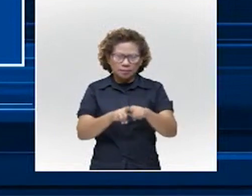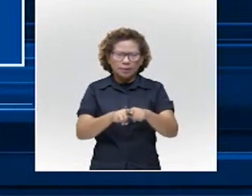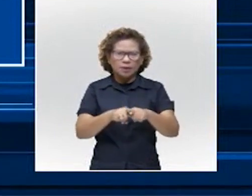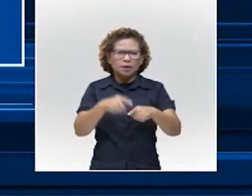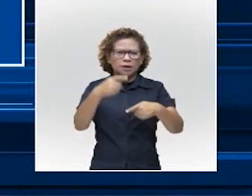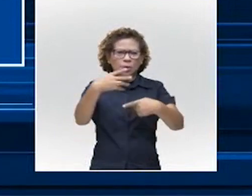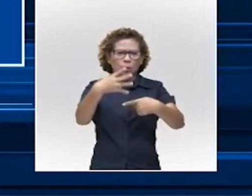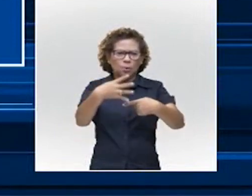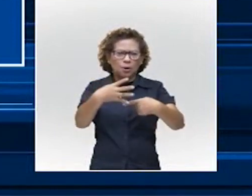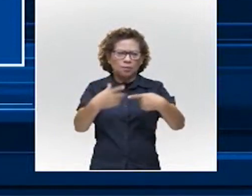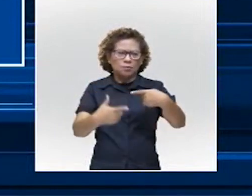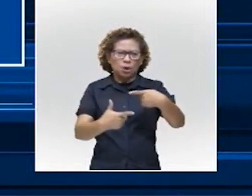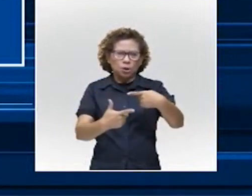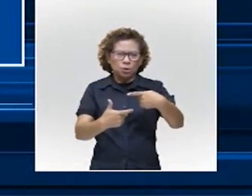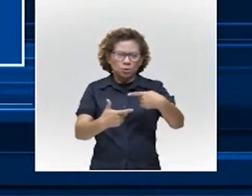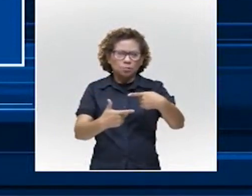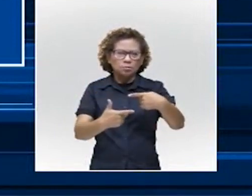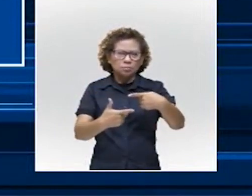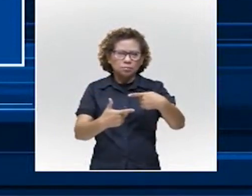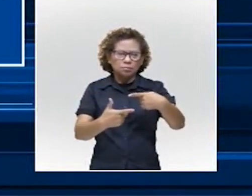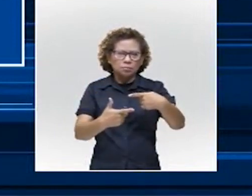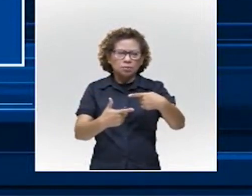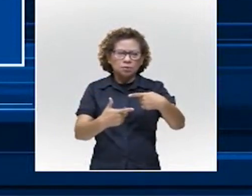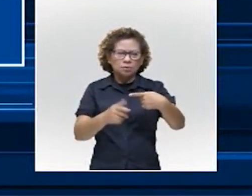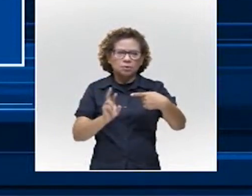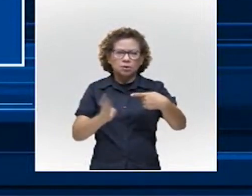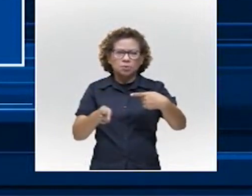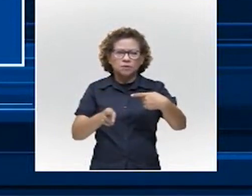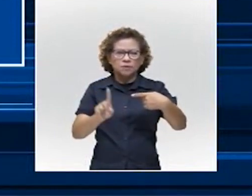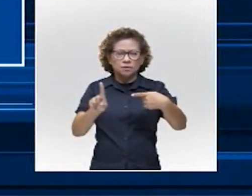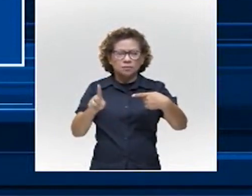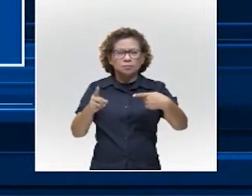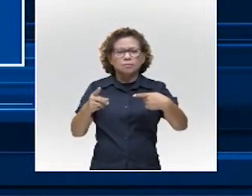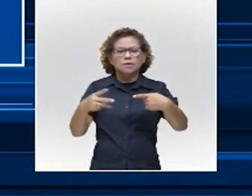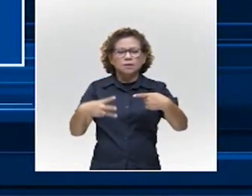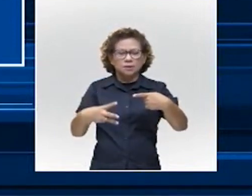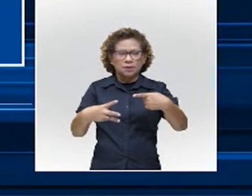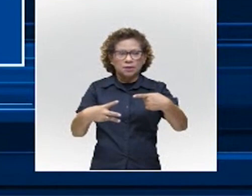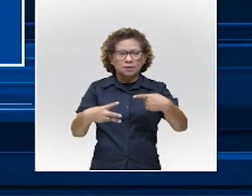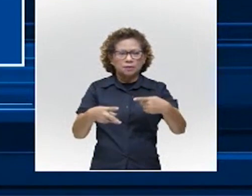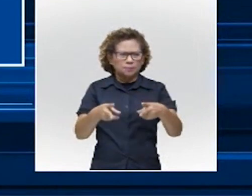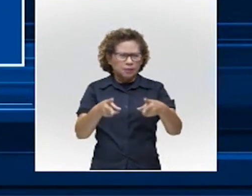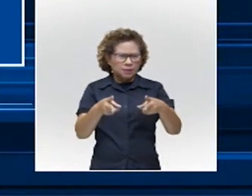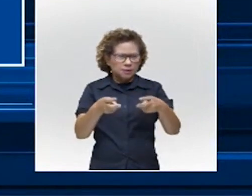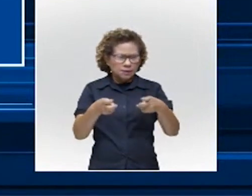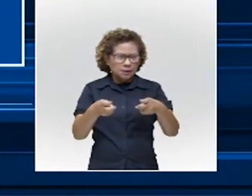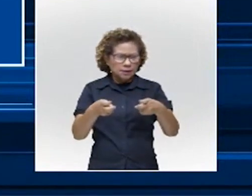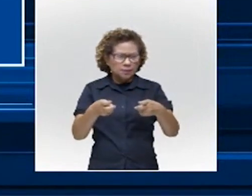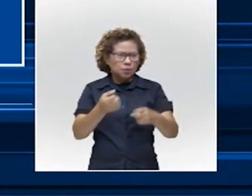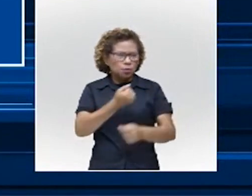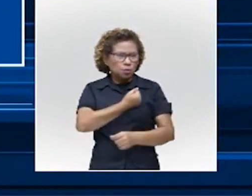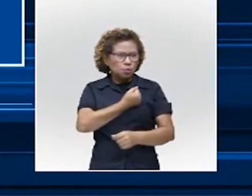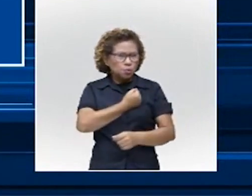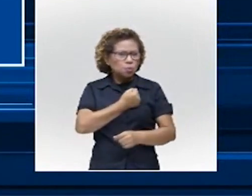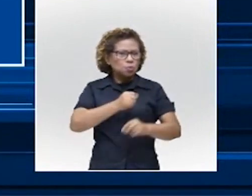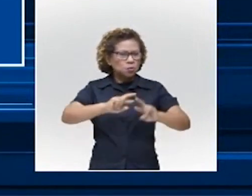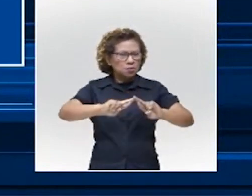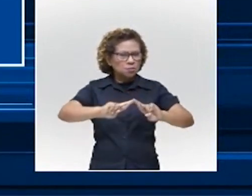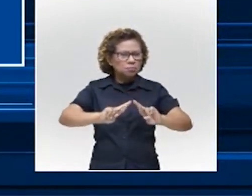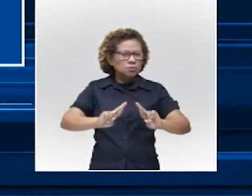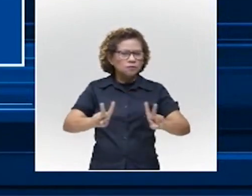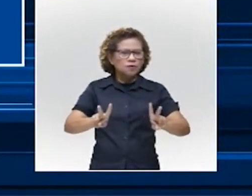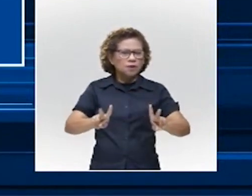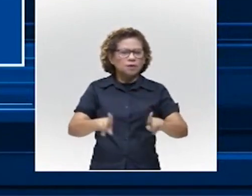todas elas são frações que, apesar de terem valores diferentes, notem, 2 sextos, 4 dozeavos,